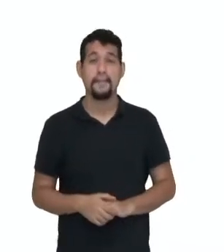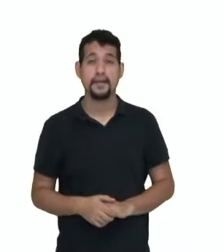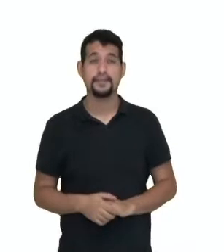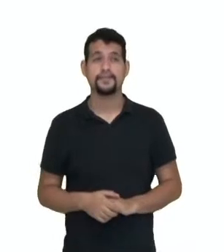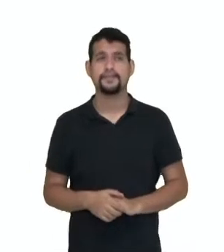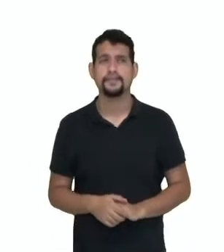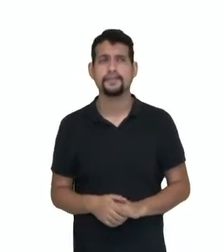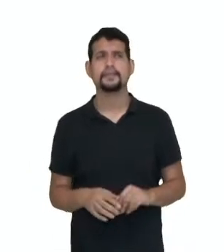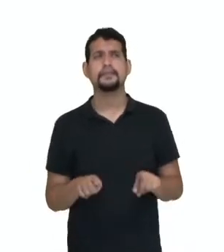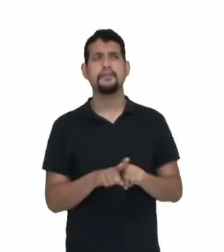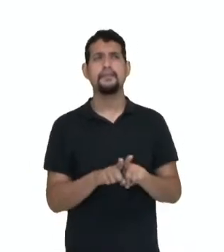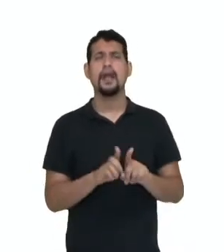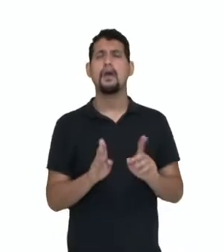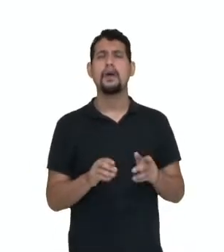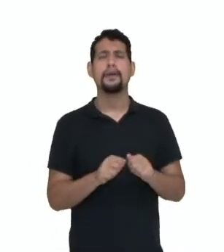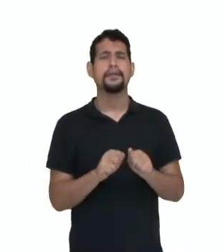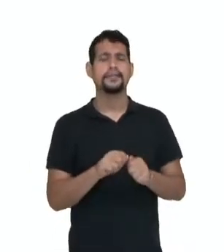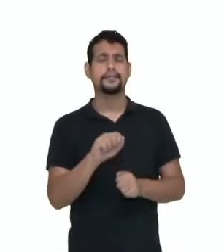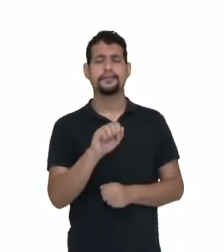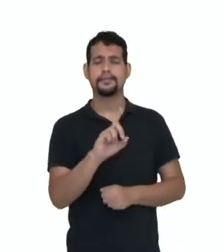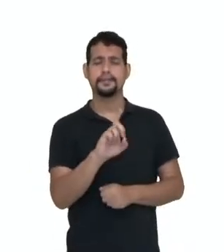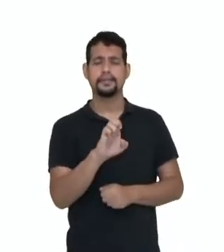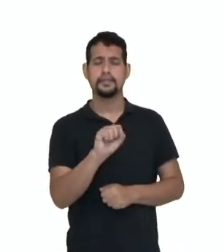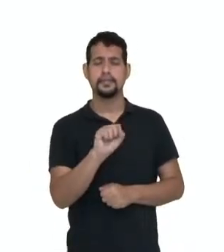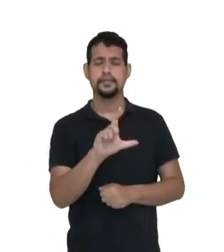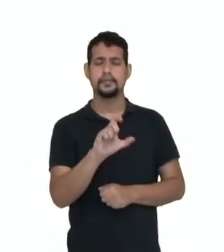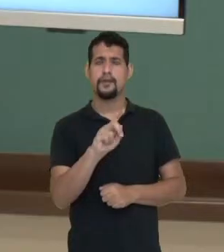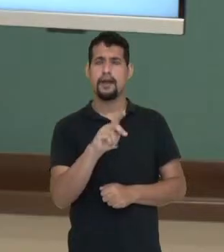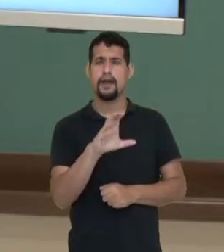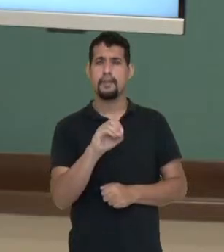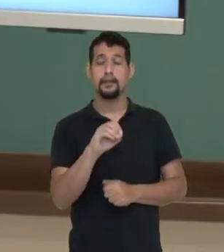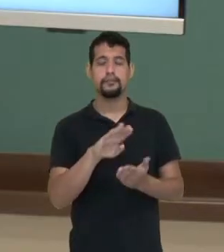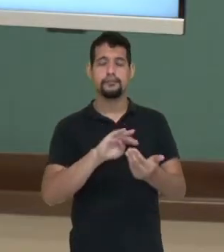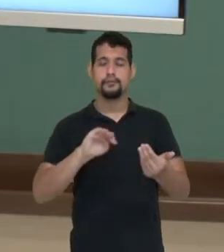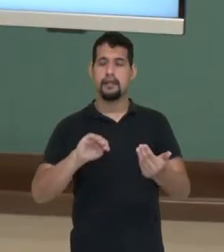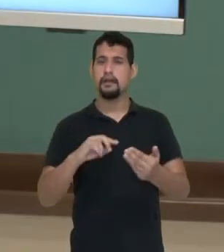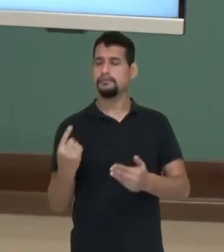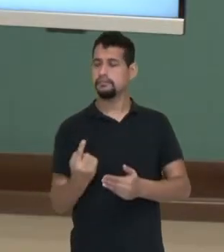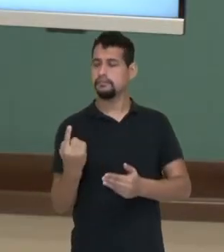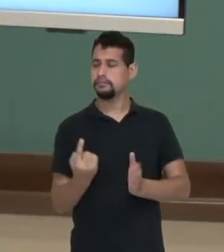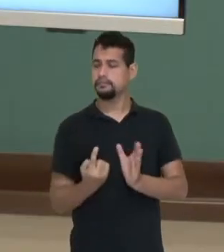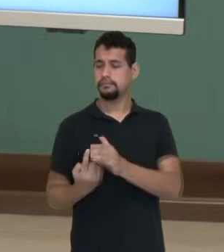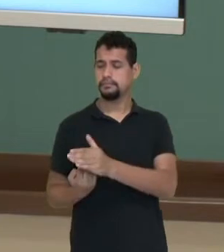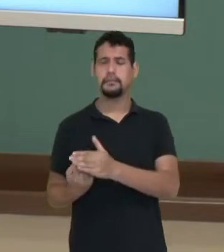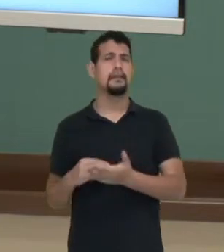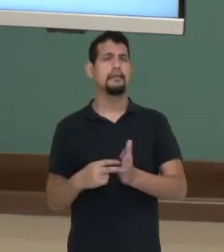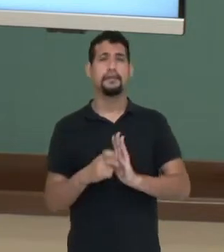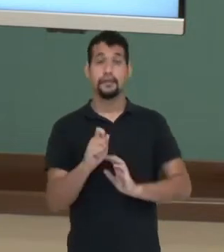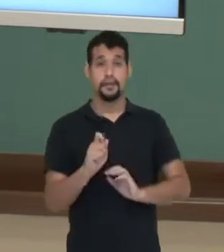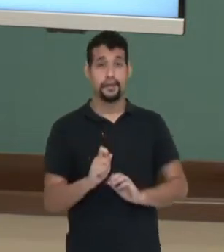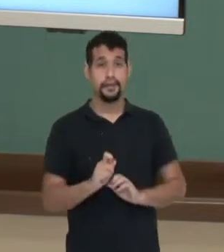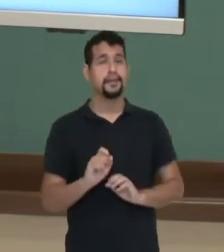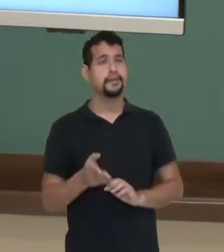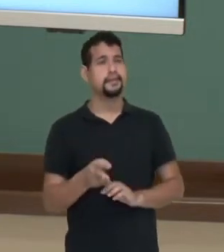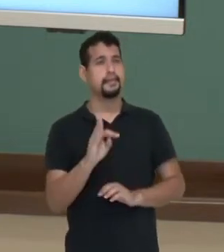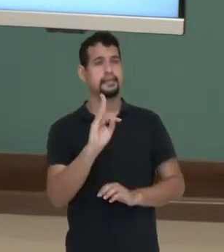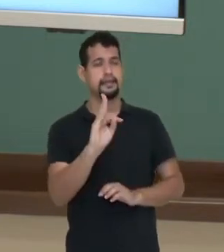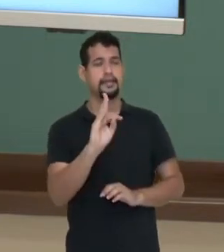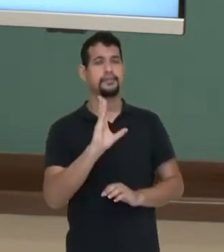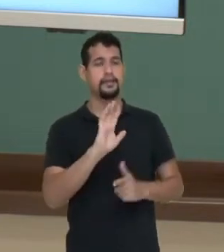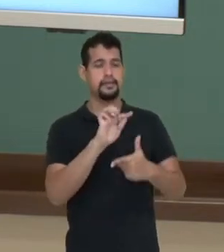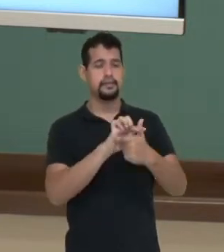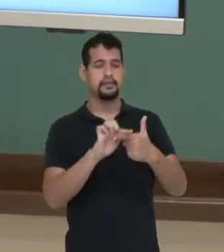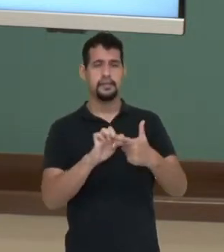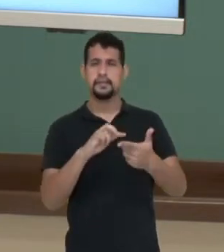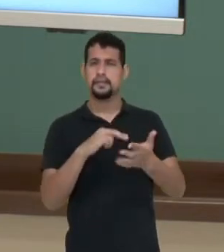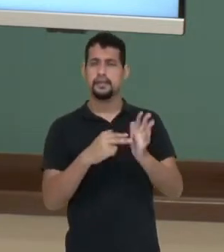Logo, para isolar o deslocamento, isolar é deixar sozinho, ok? Então, esse t que está dividindo